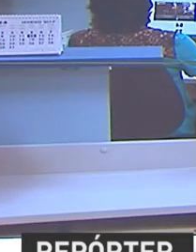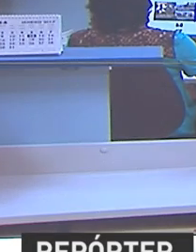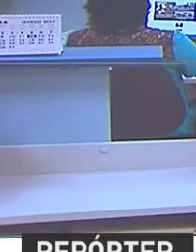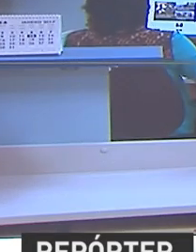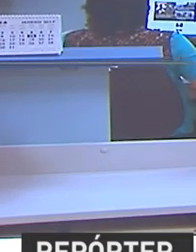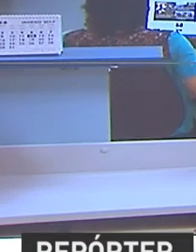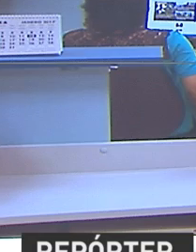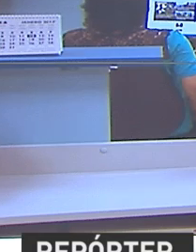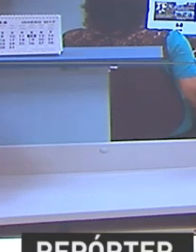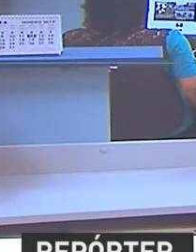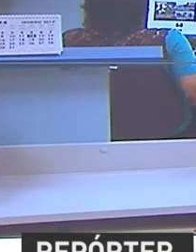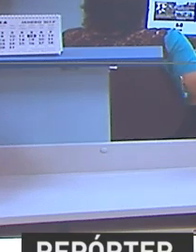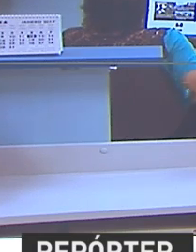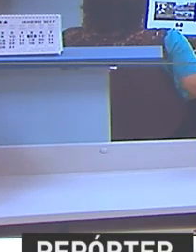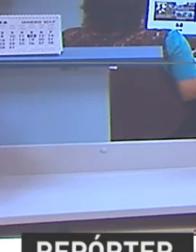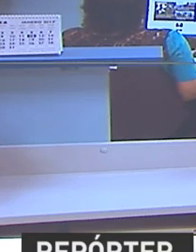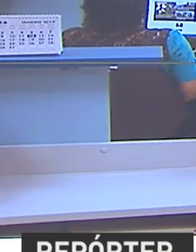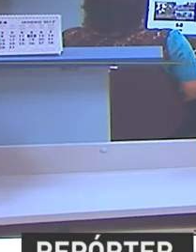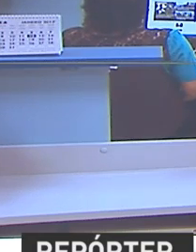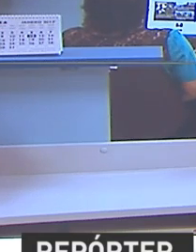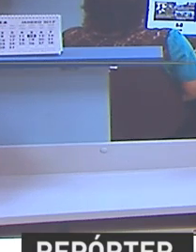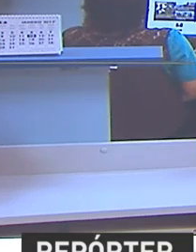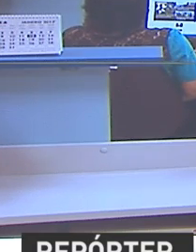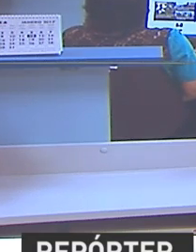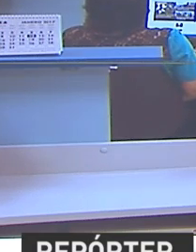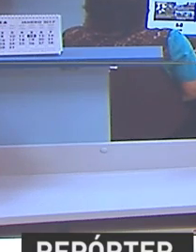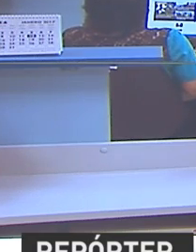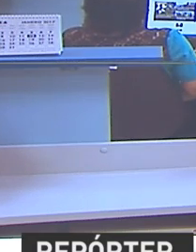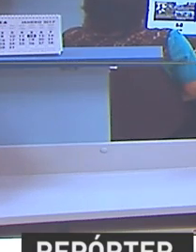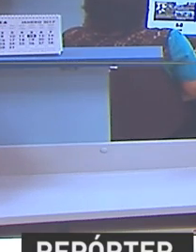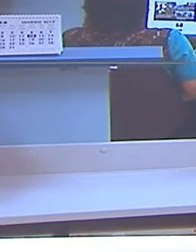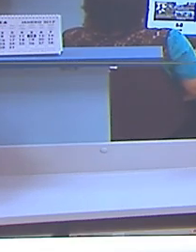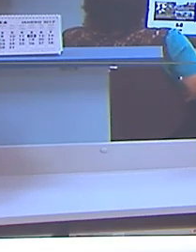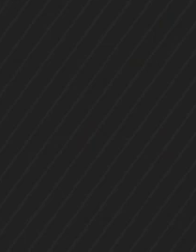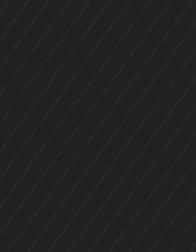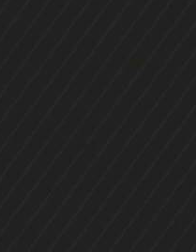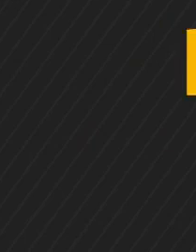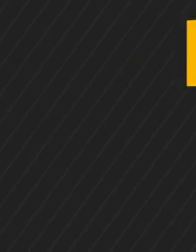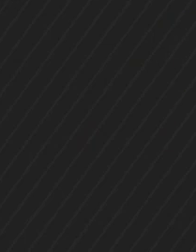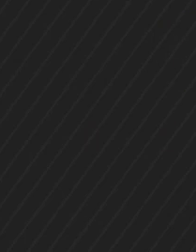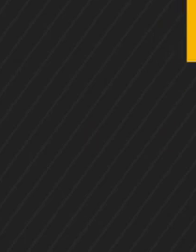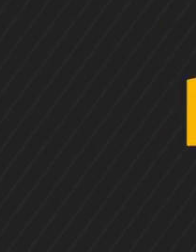Continue com a gente na TV NBR a TV do Governo Federal